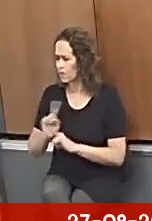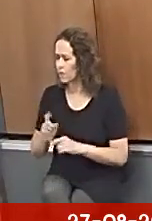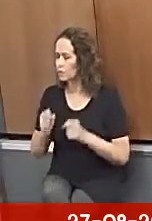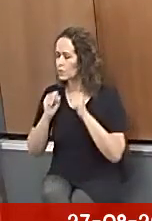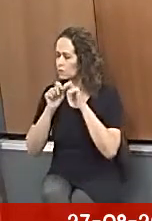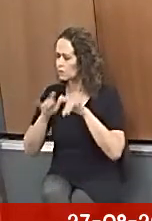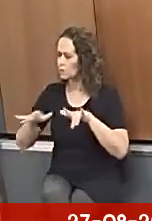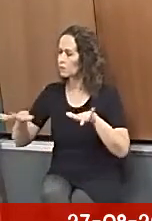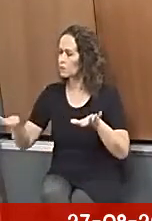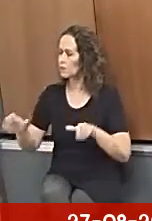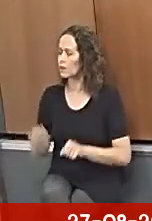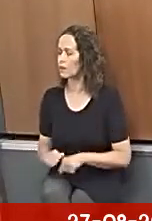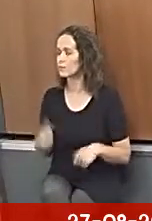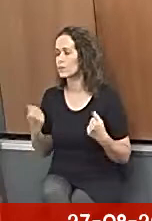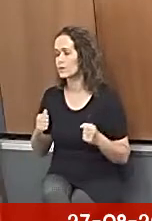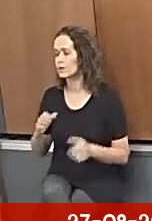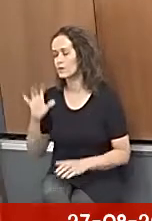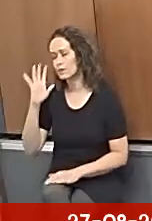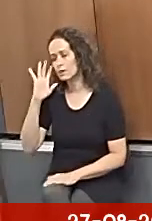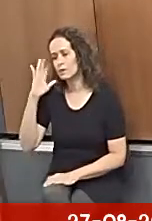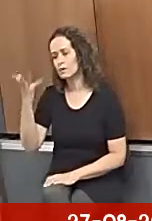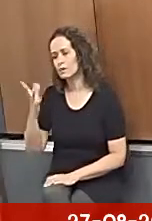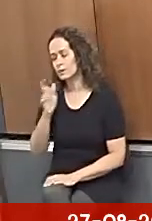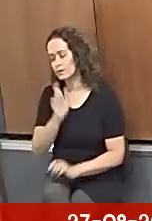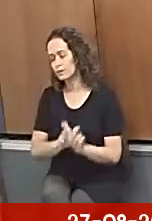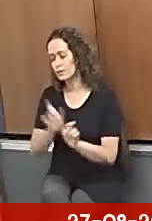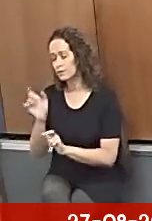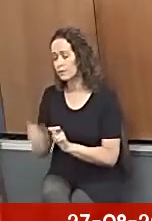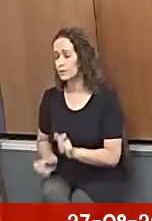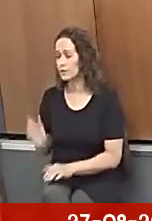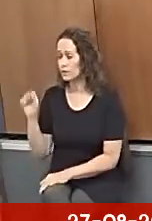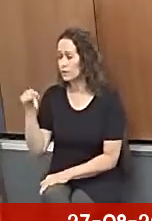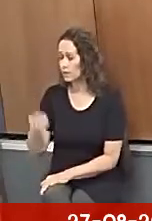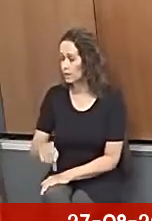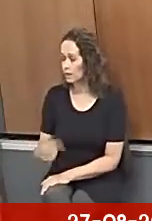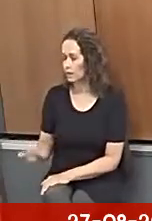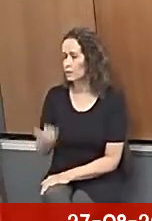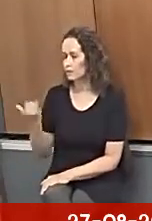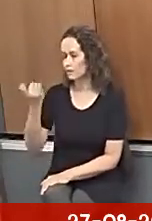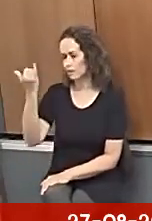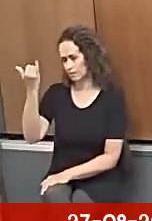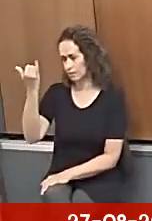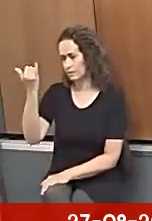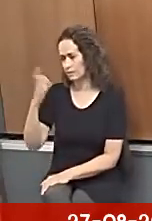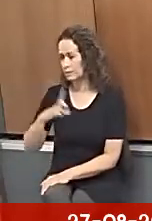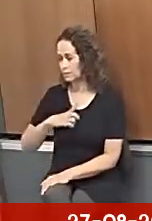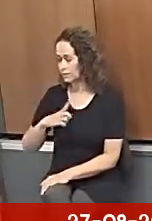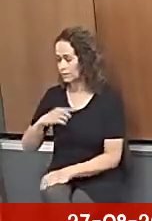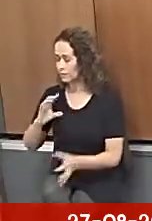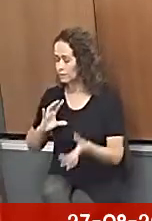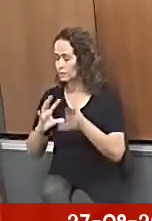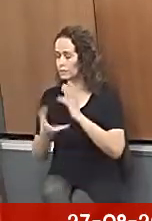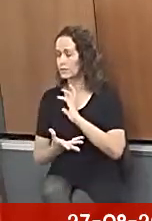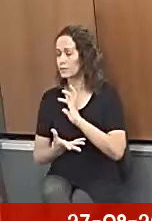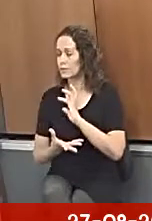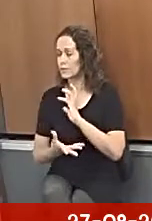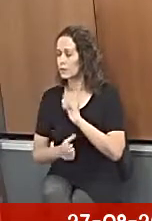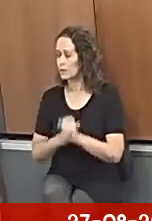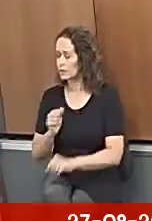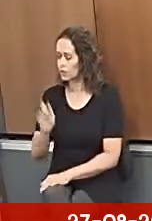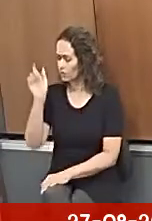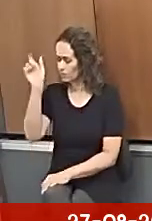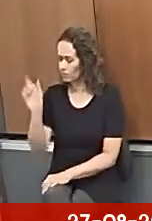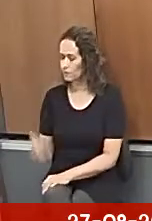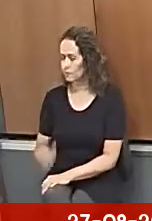que entender essas pessoas todas essas pessoas que estão aqui é de suma importância que haja uma mudança de posicionamento